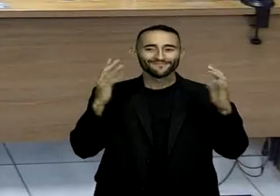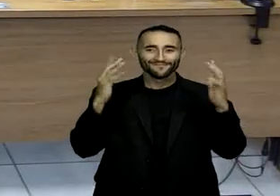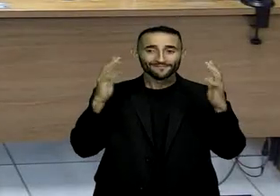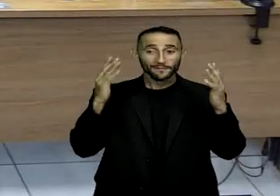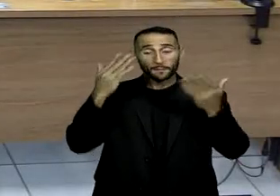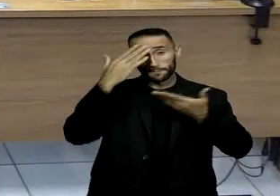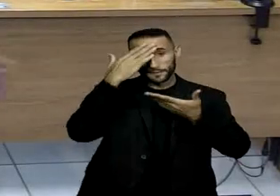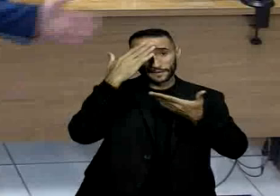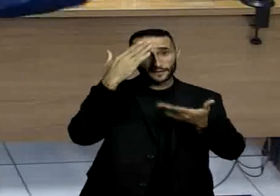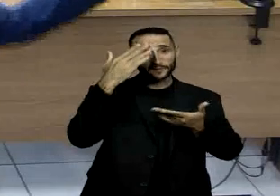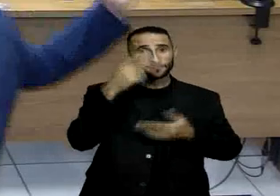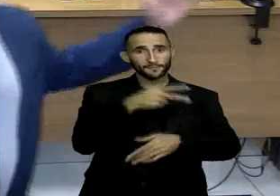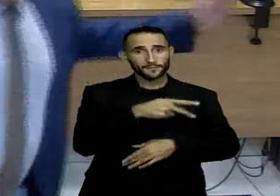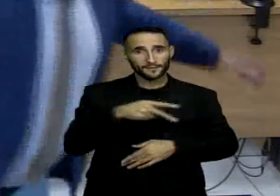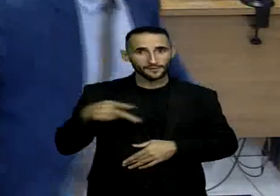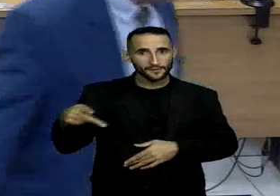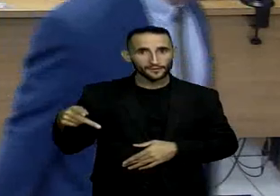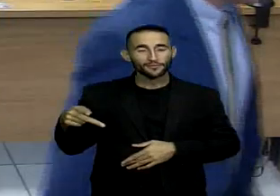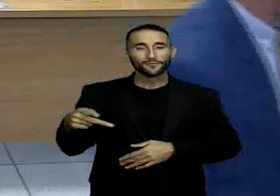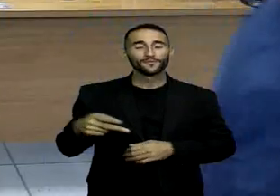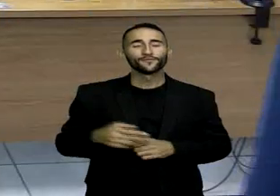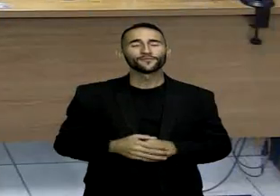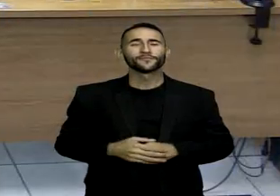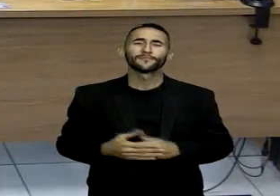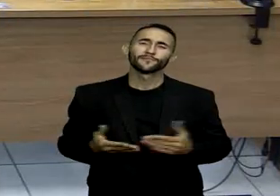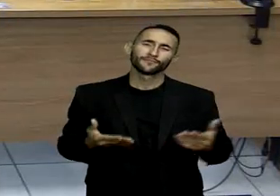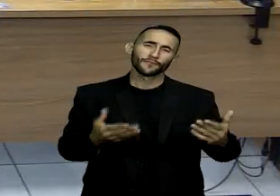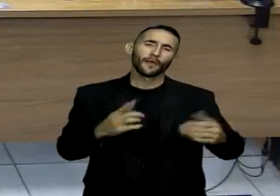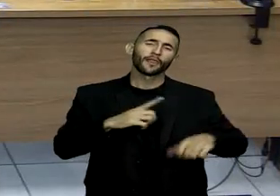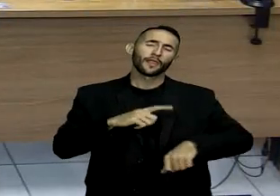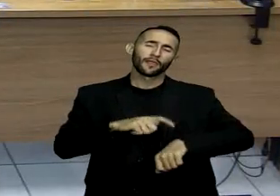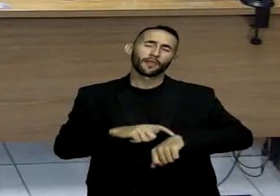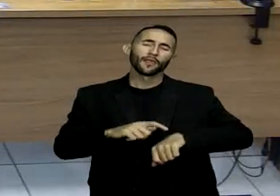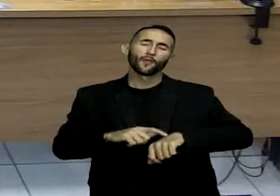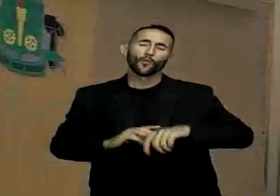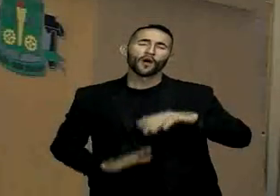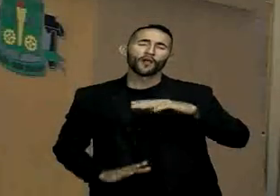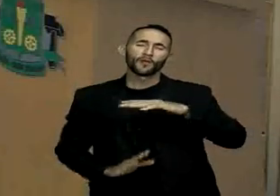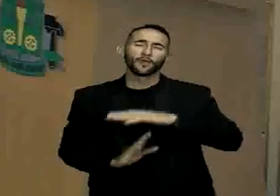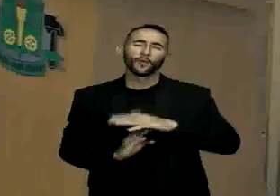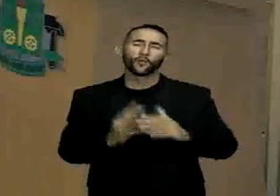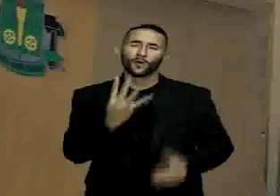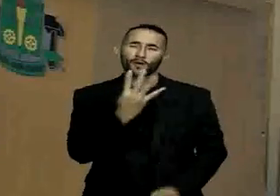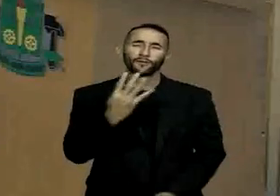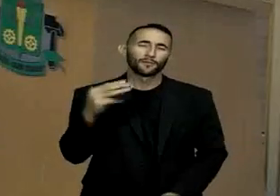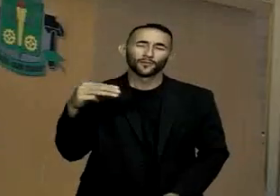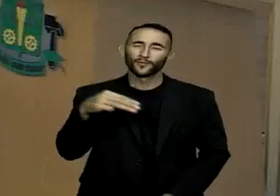Obrigado, presidente. Presidente, Vossa Excelência ainda tem mais 4 minutos e 50 segundos.